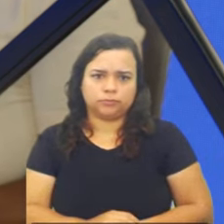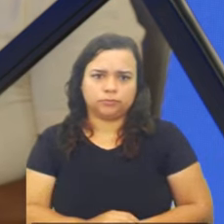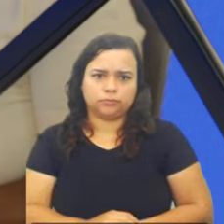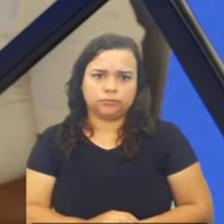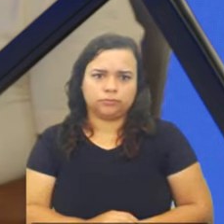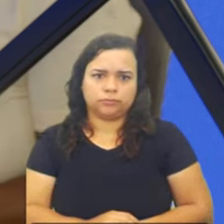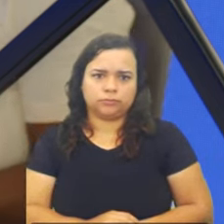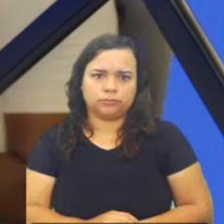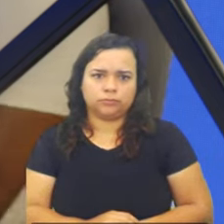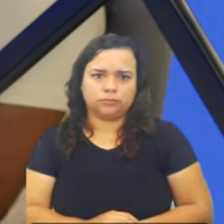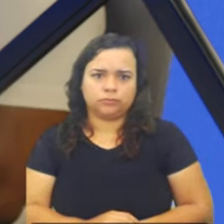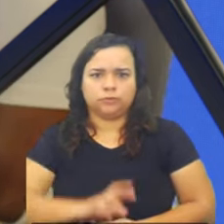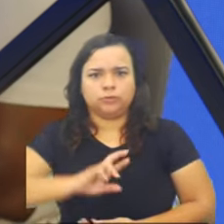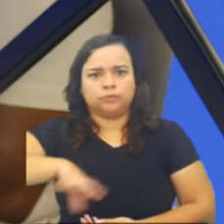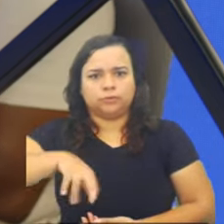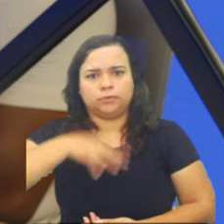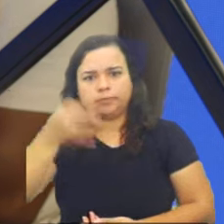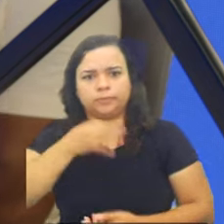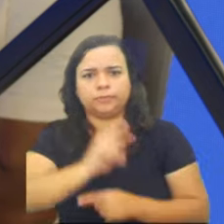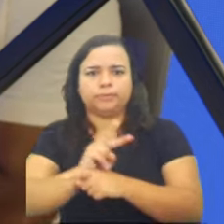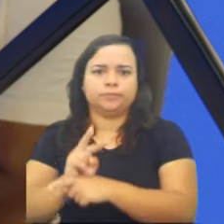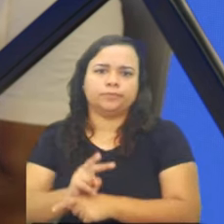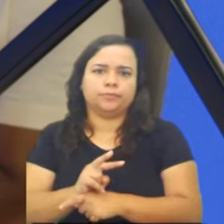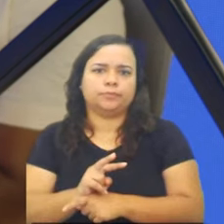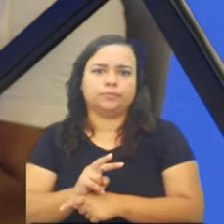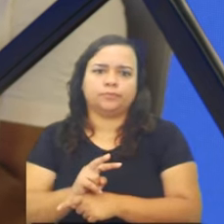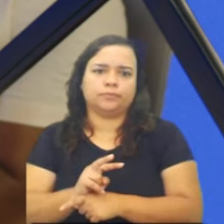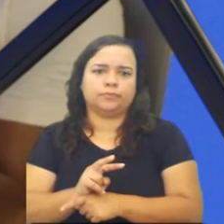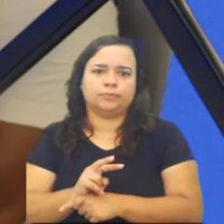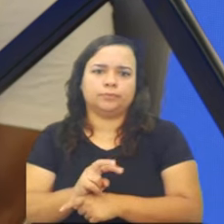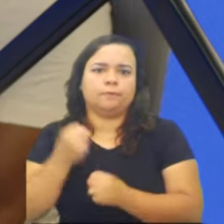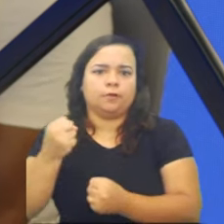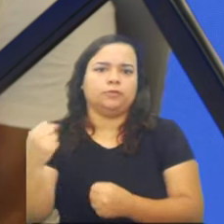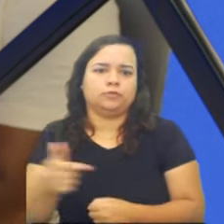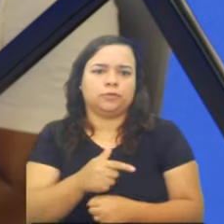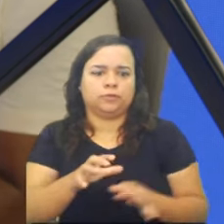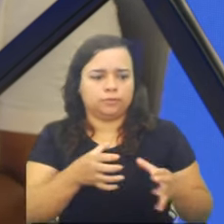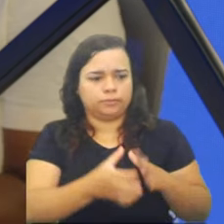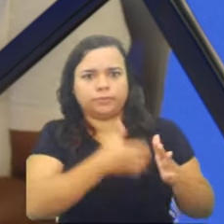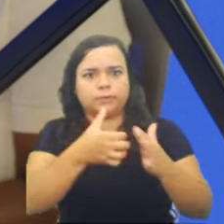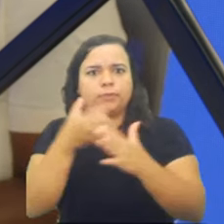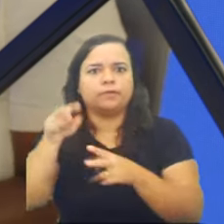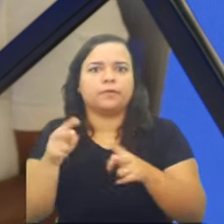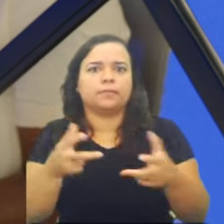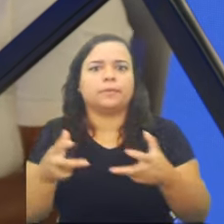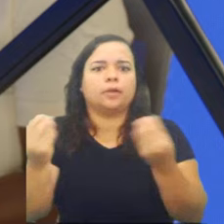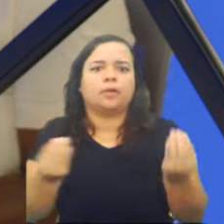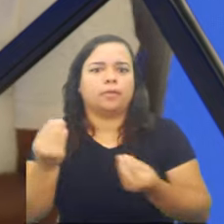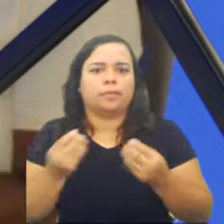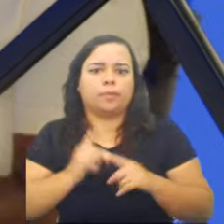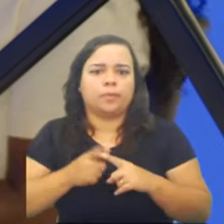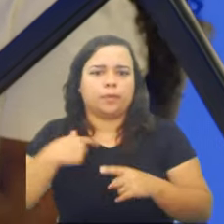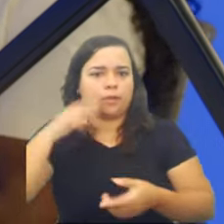consome ela não é só né do ponto de vista assistencialista eu tenho um Público Consumidor ali muito forte como as organizações vem isso